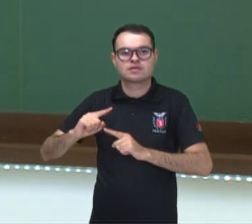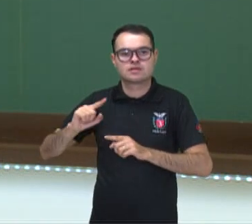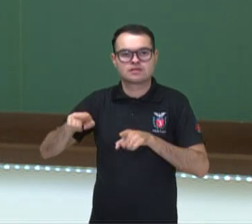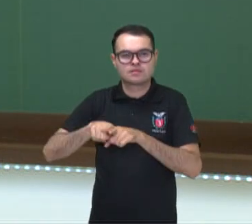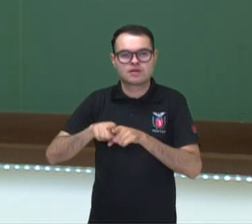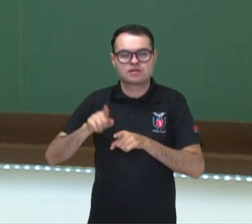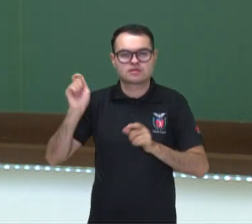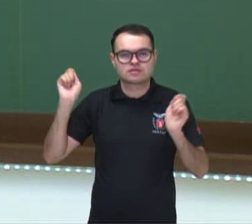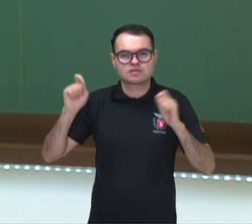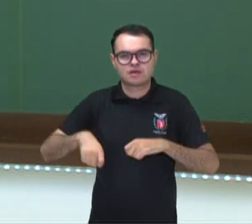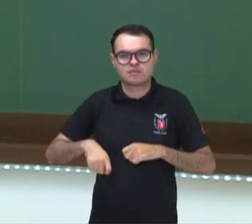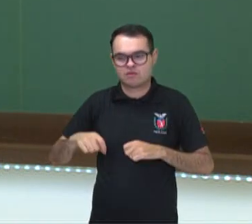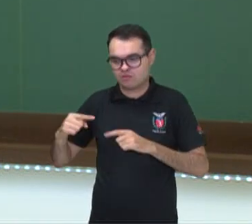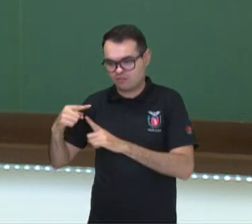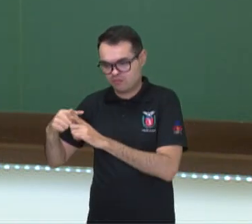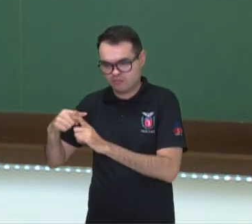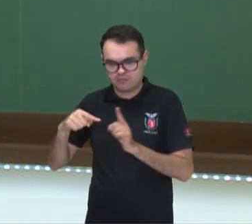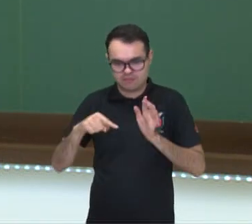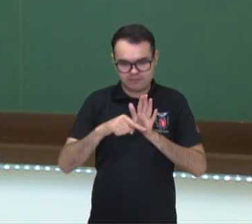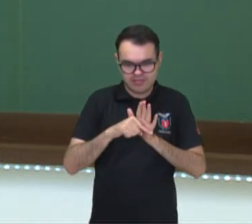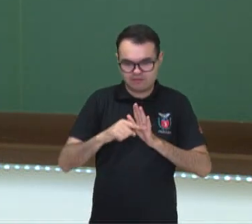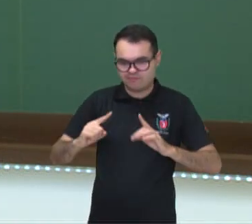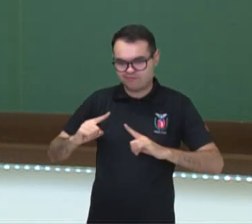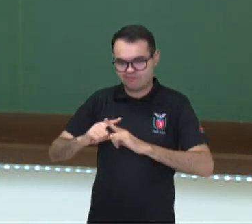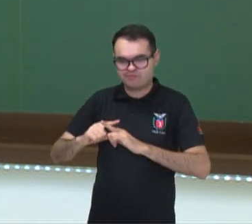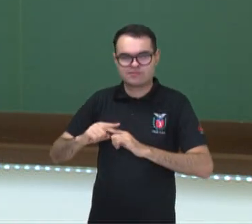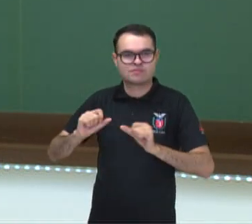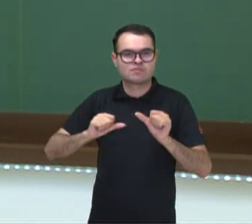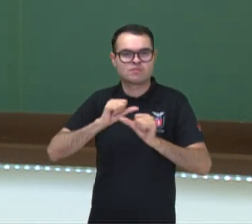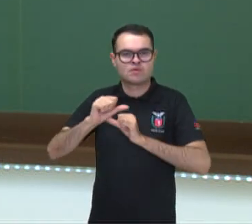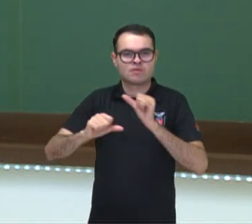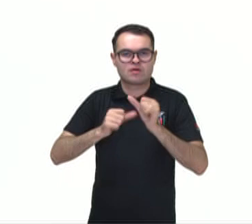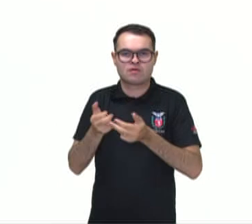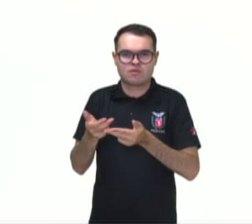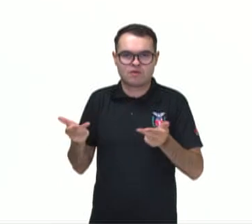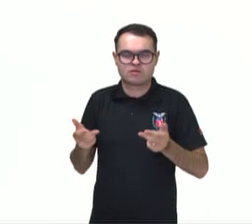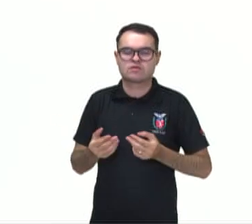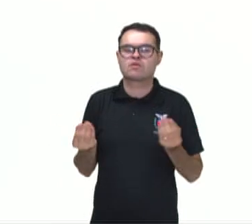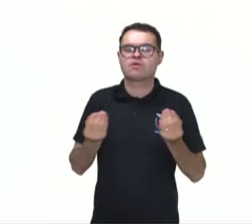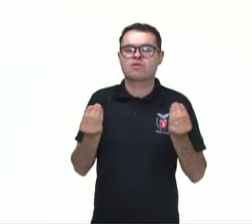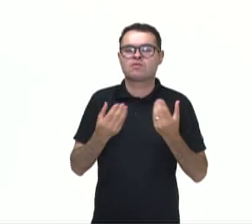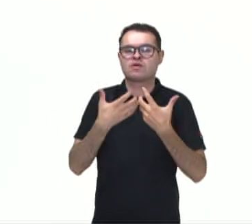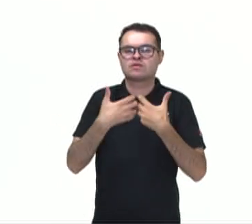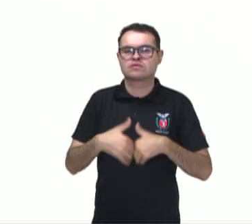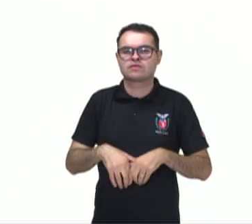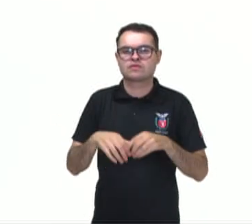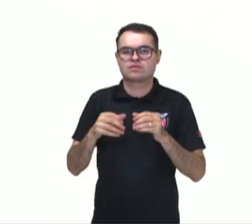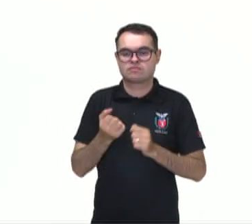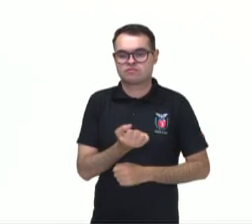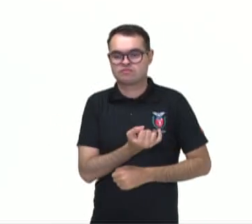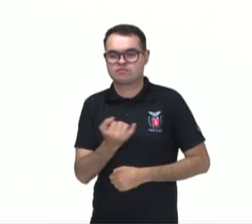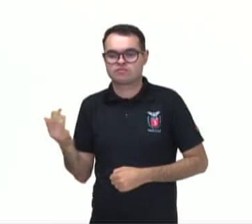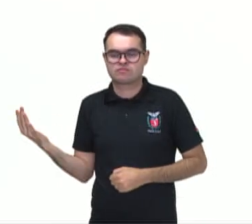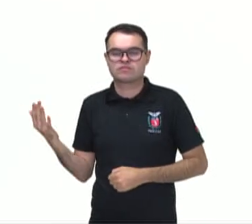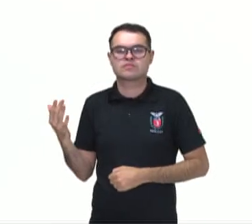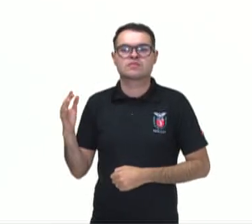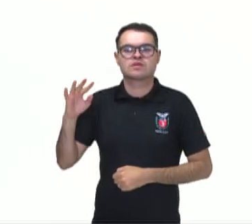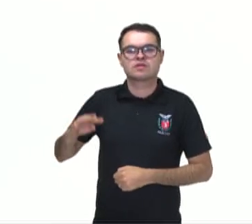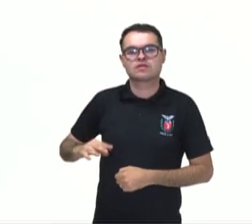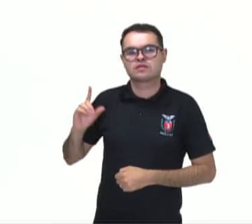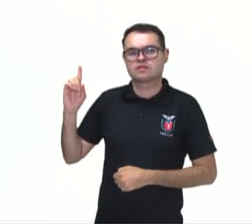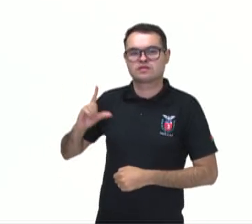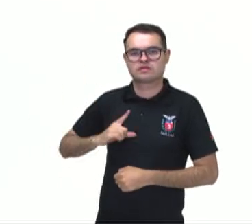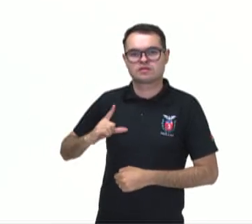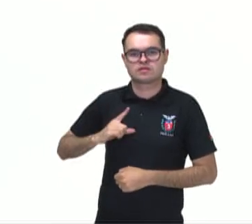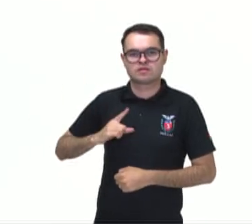quadrados, ok? Então, uma coisa que acaba se transformando na outra. E como que eu faço para fatorar quando eu tenho uma diferença